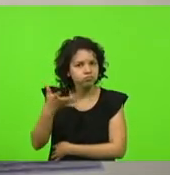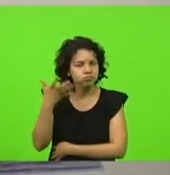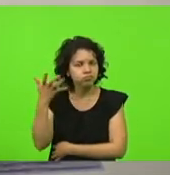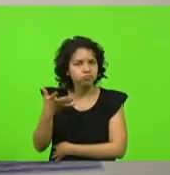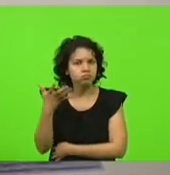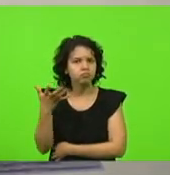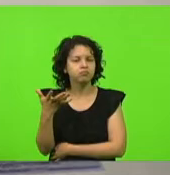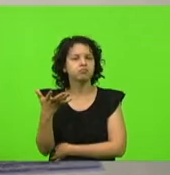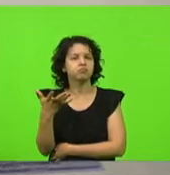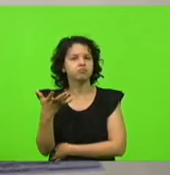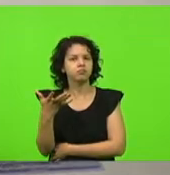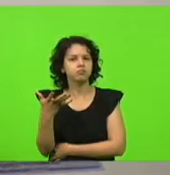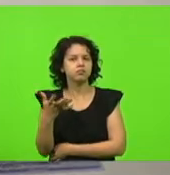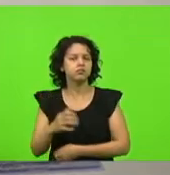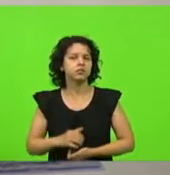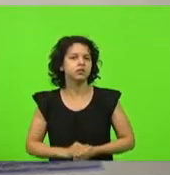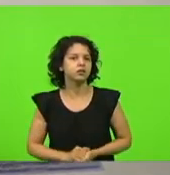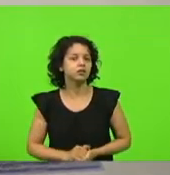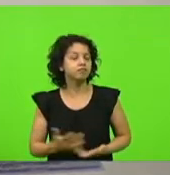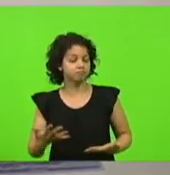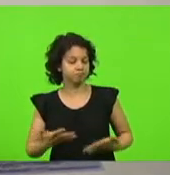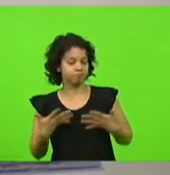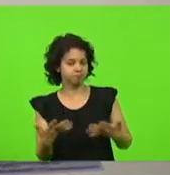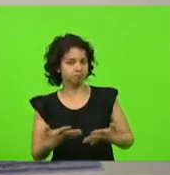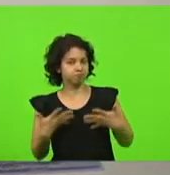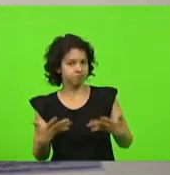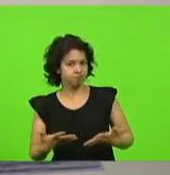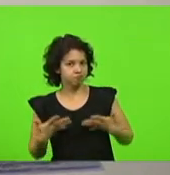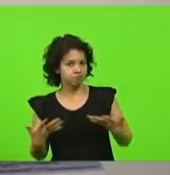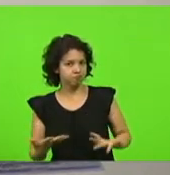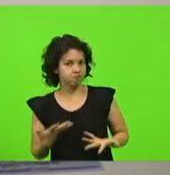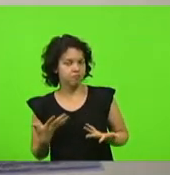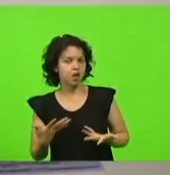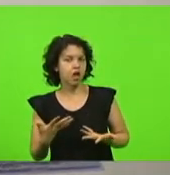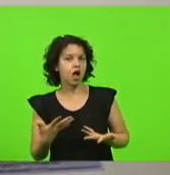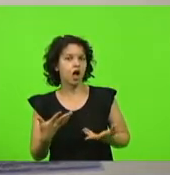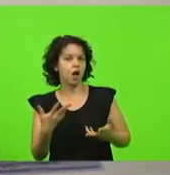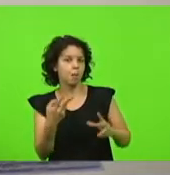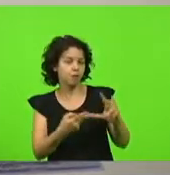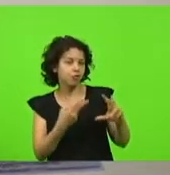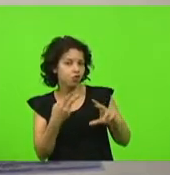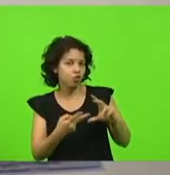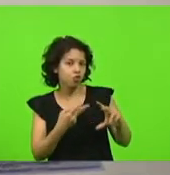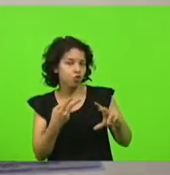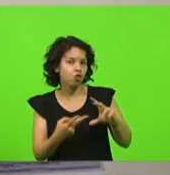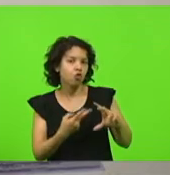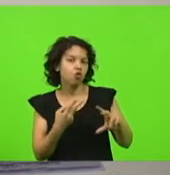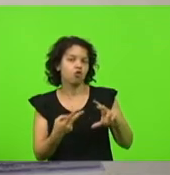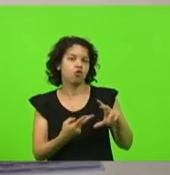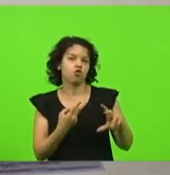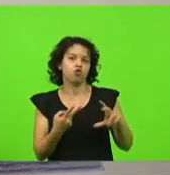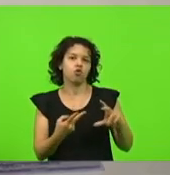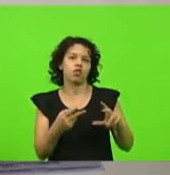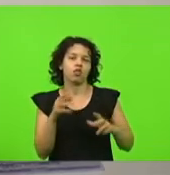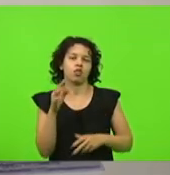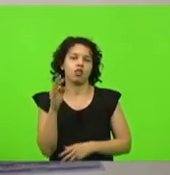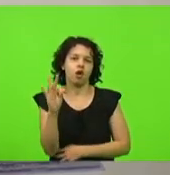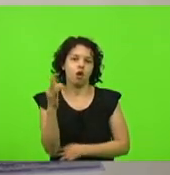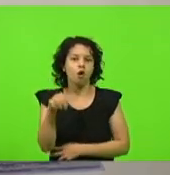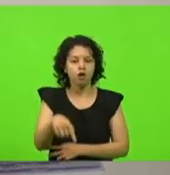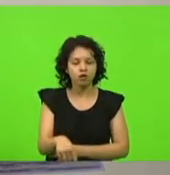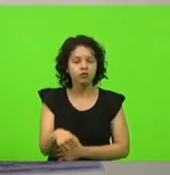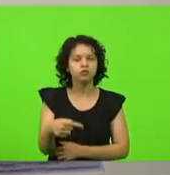eu quero anunciar a presença da Câmara de Vereadores Mirim de Itaiópolis, nesse momento aqui no Parlamento